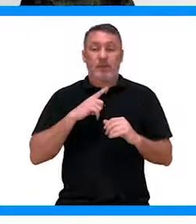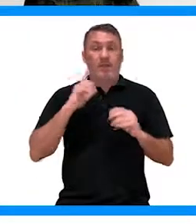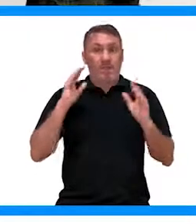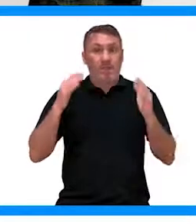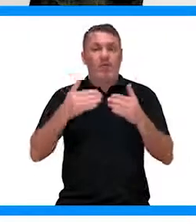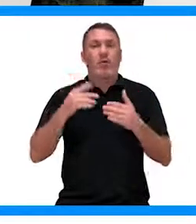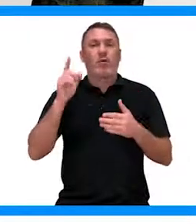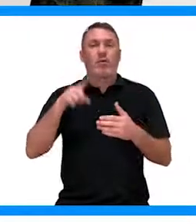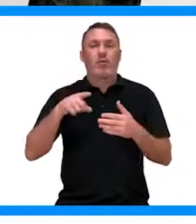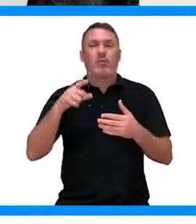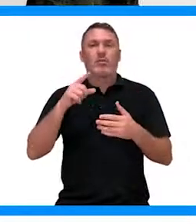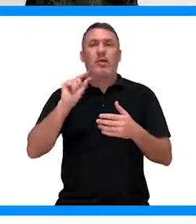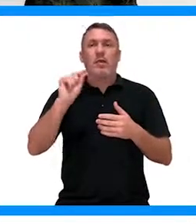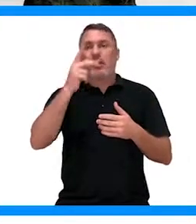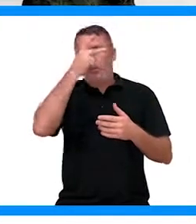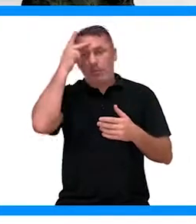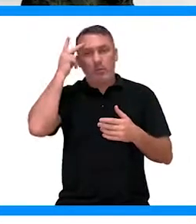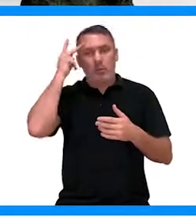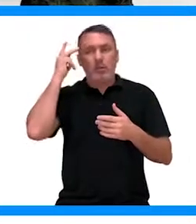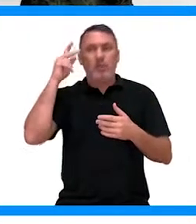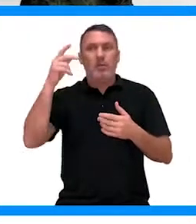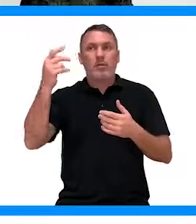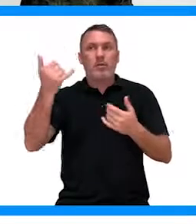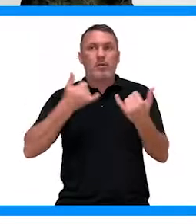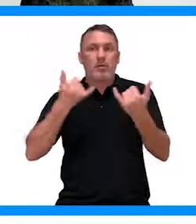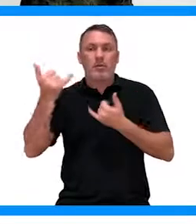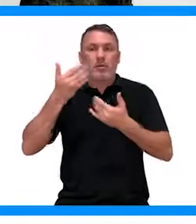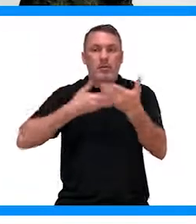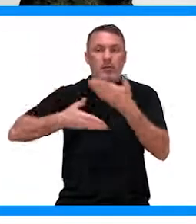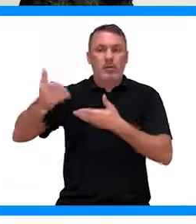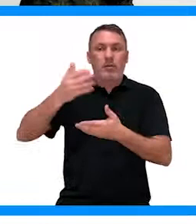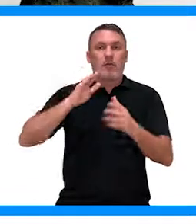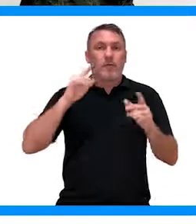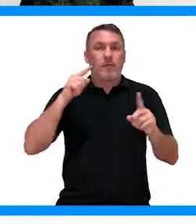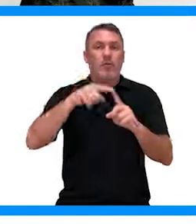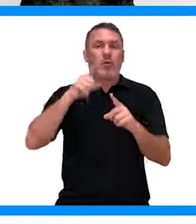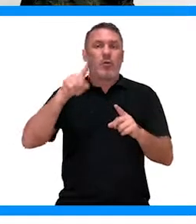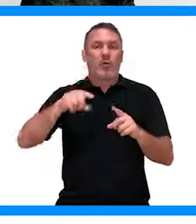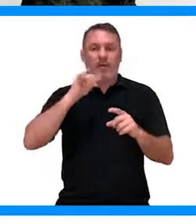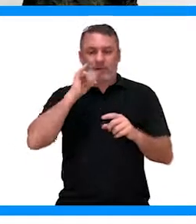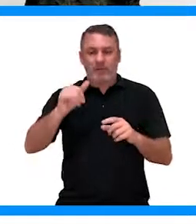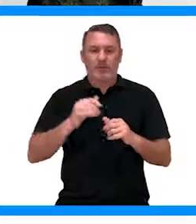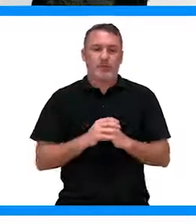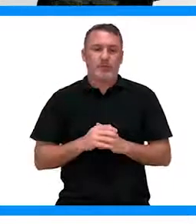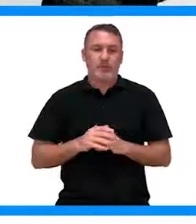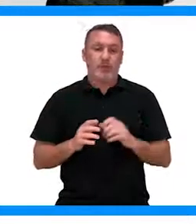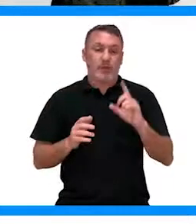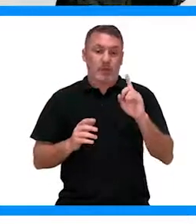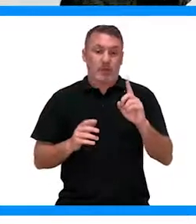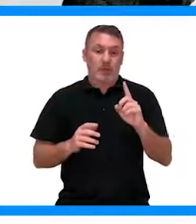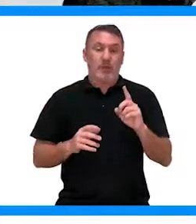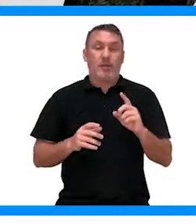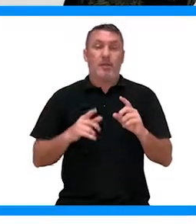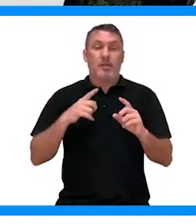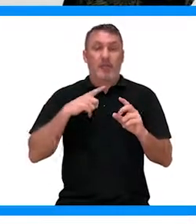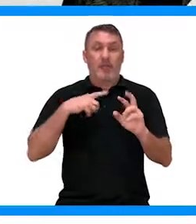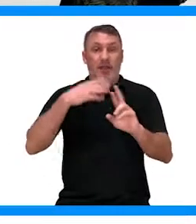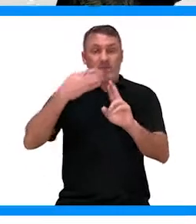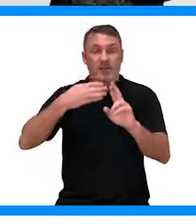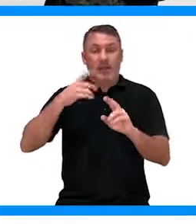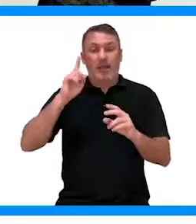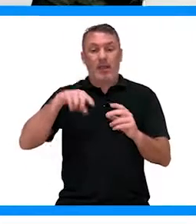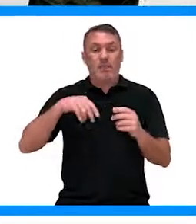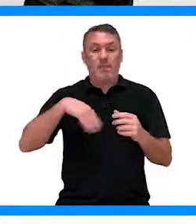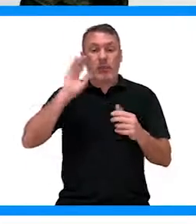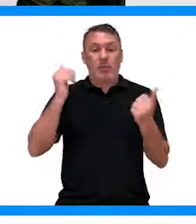C, o interlocutor é o foco do enunciador na construção da mensagem. D, o referente é o elemento